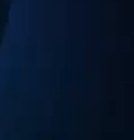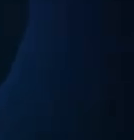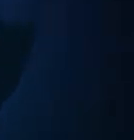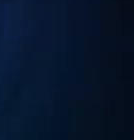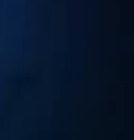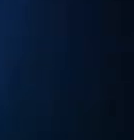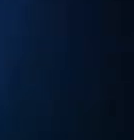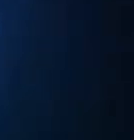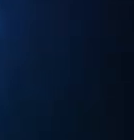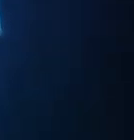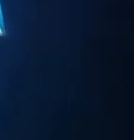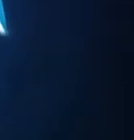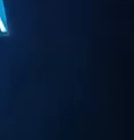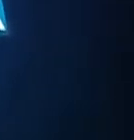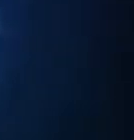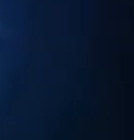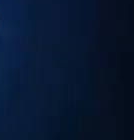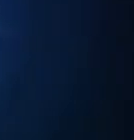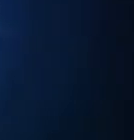G1